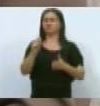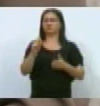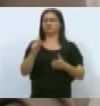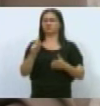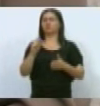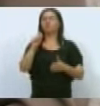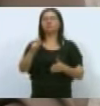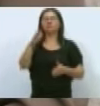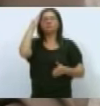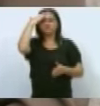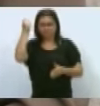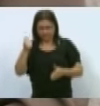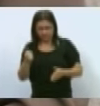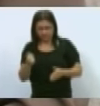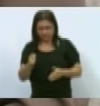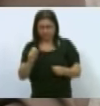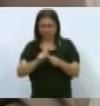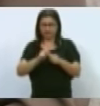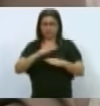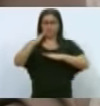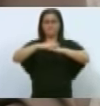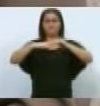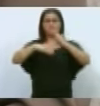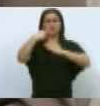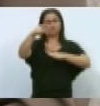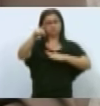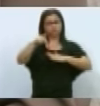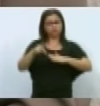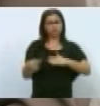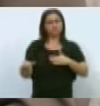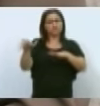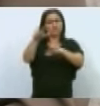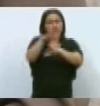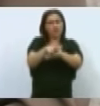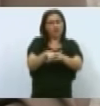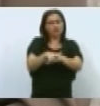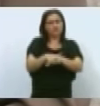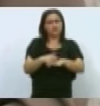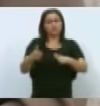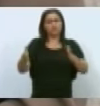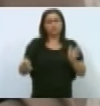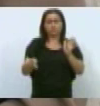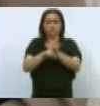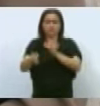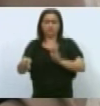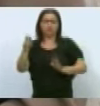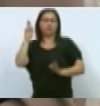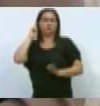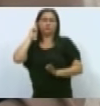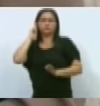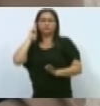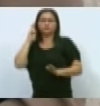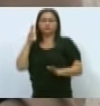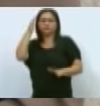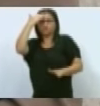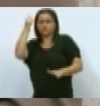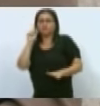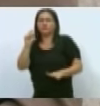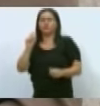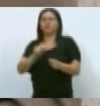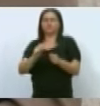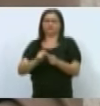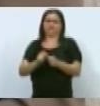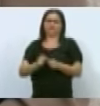fazer? E adequando o trabalho direcionado tanto esforço, às habilidades